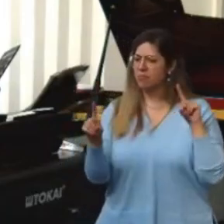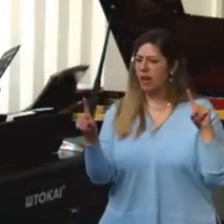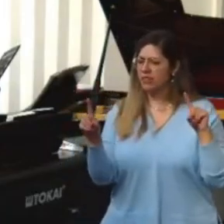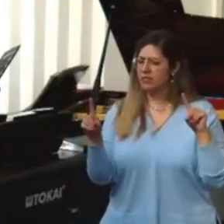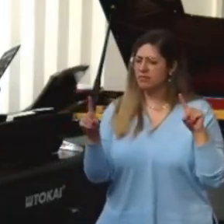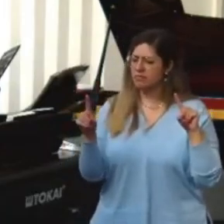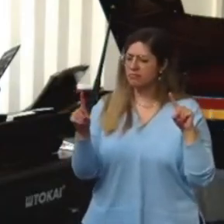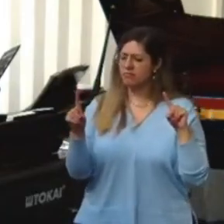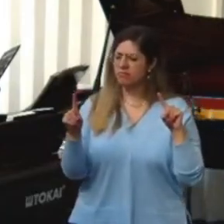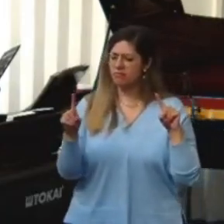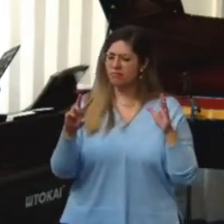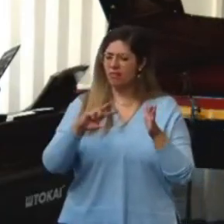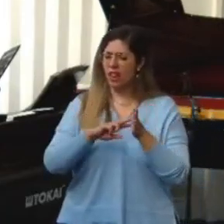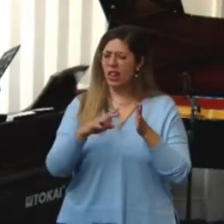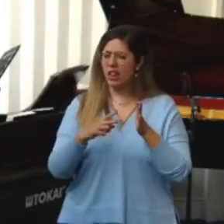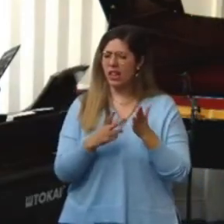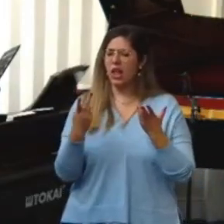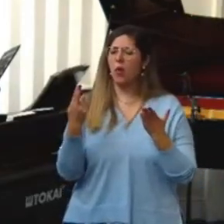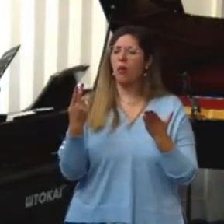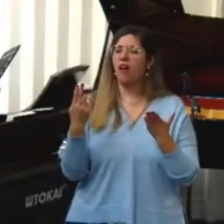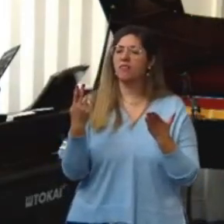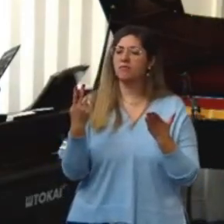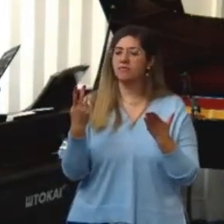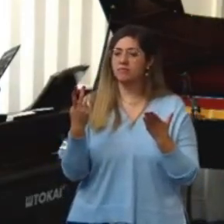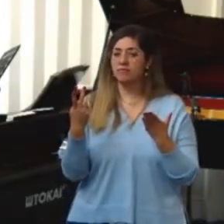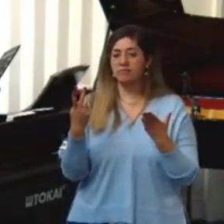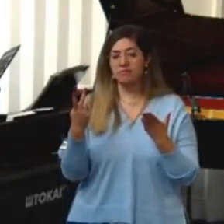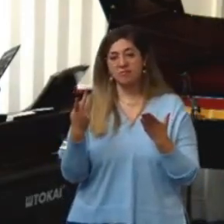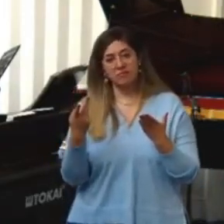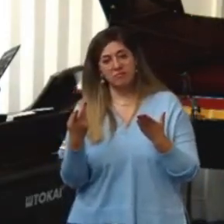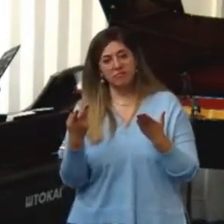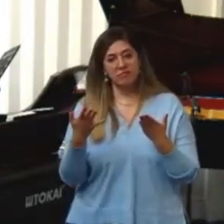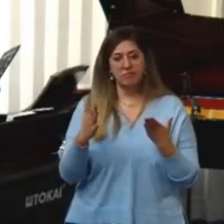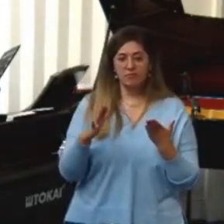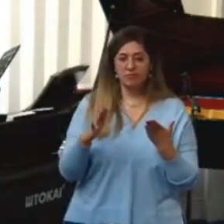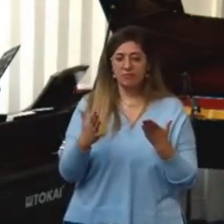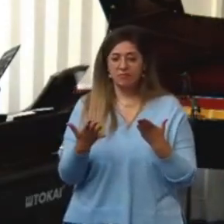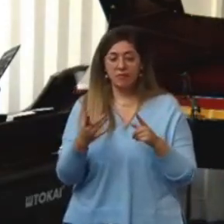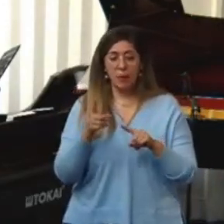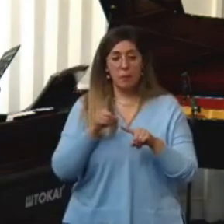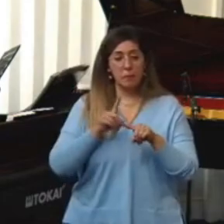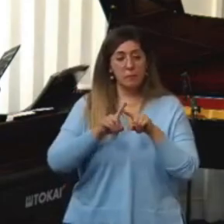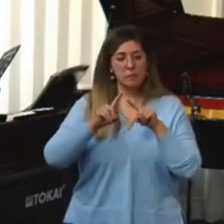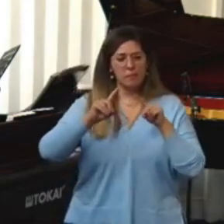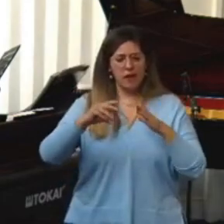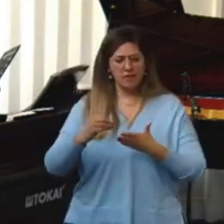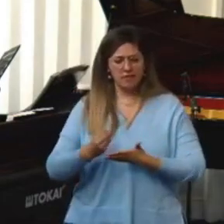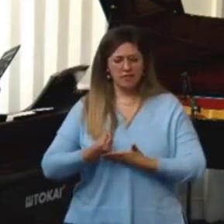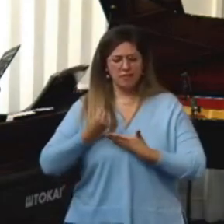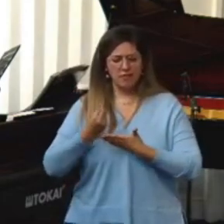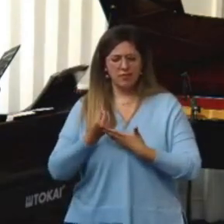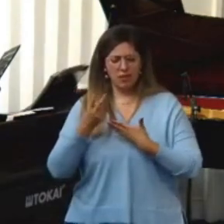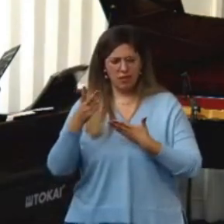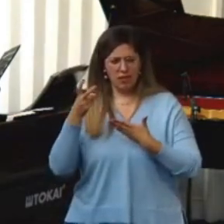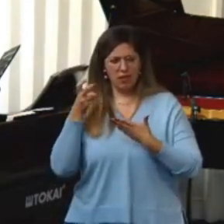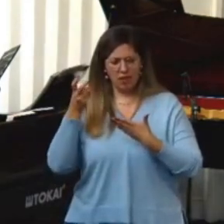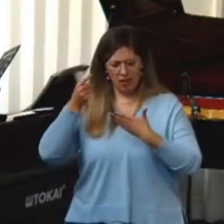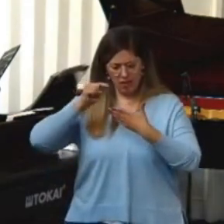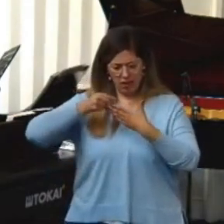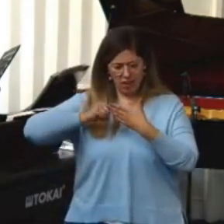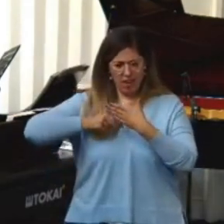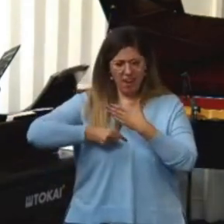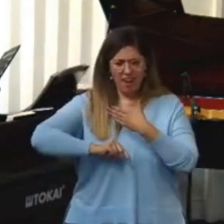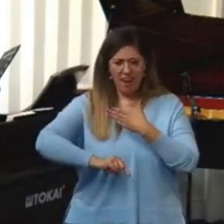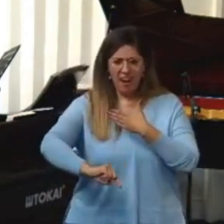Sansão. Sansão é alguém dentro do voto, mas quando você vai para a vida de Sansão, já